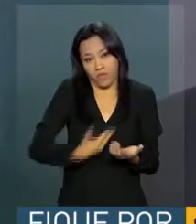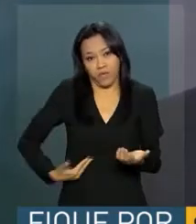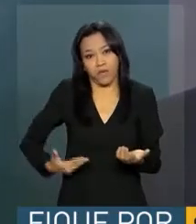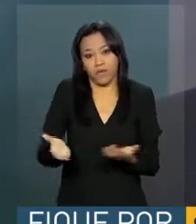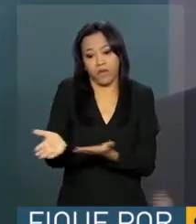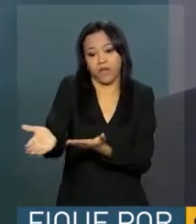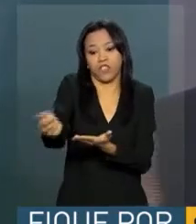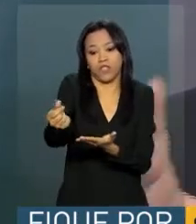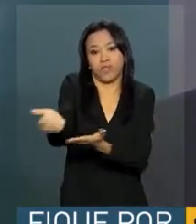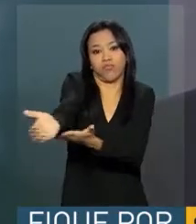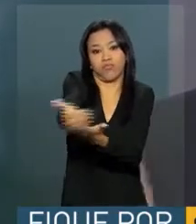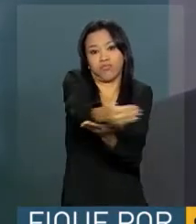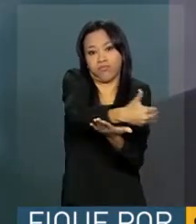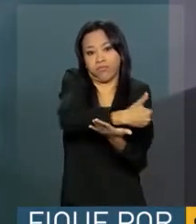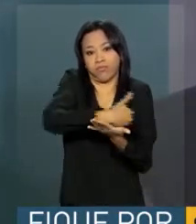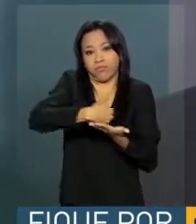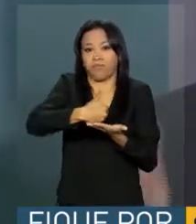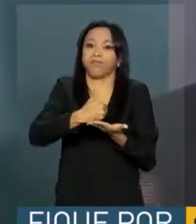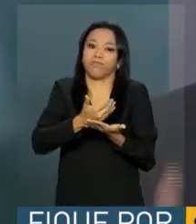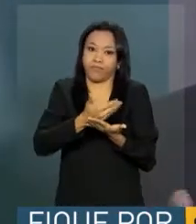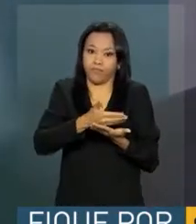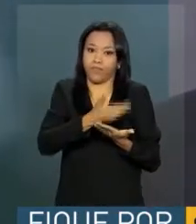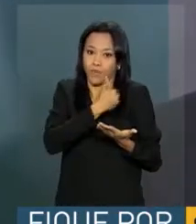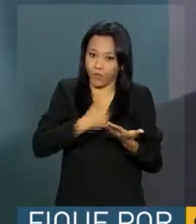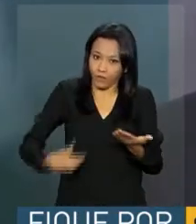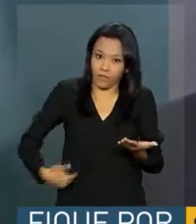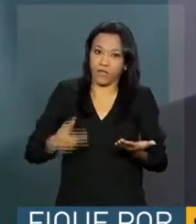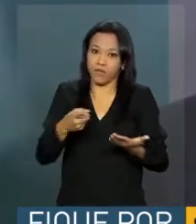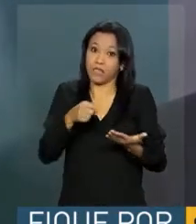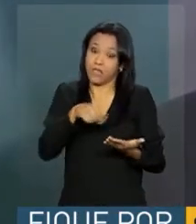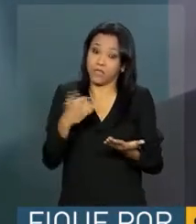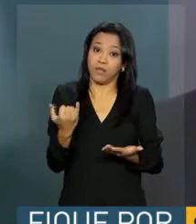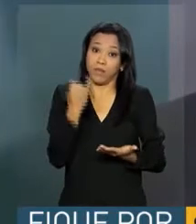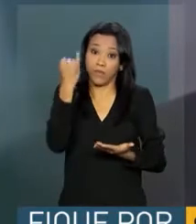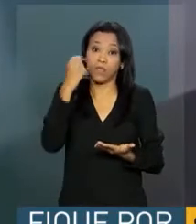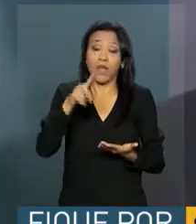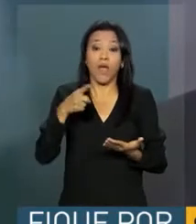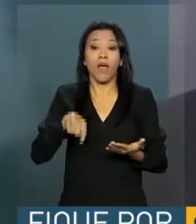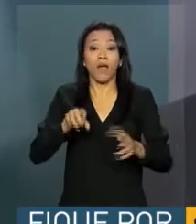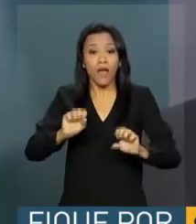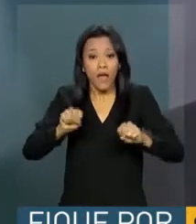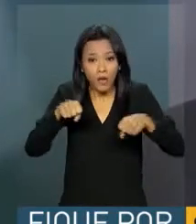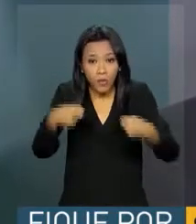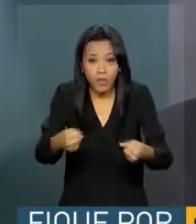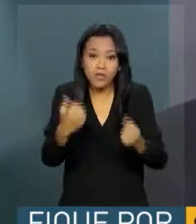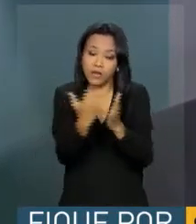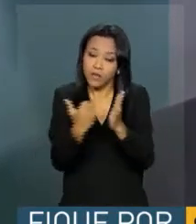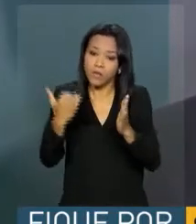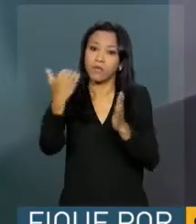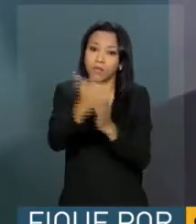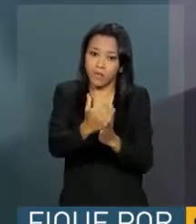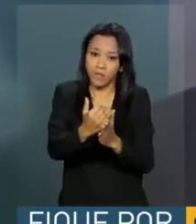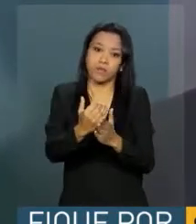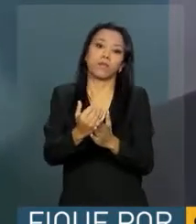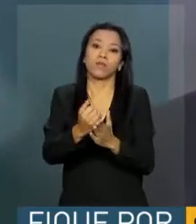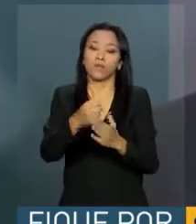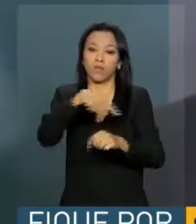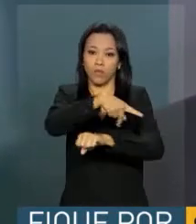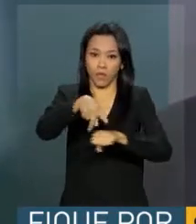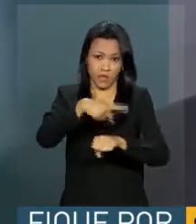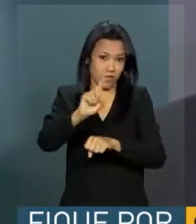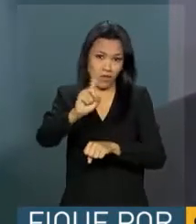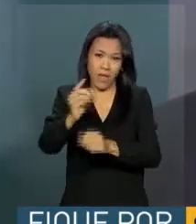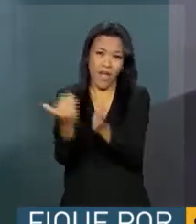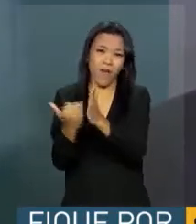no próximo ano, e isto será o fator mais importante. É a recuperação, o maior crescimento do país, não é aumento